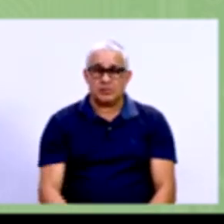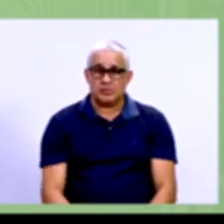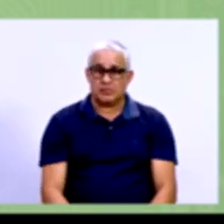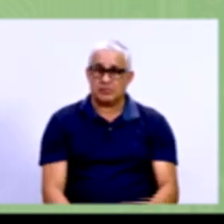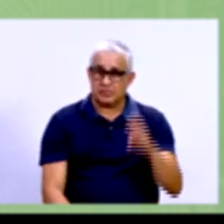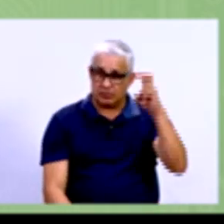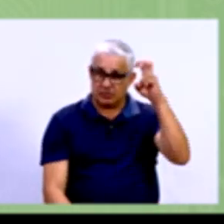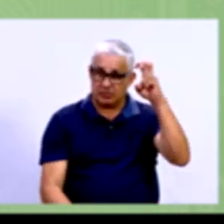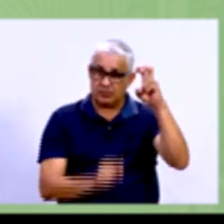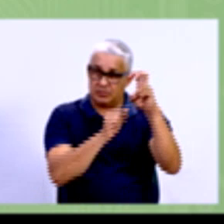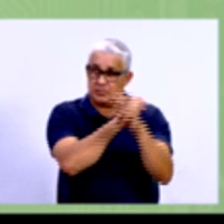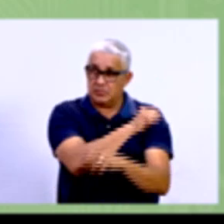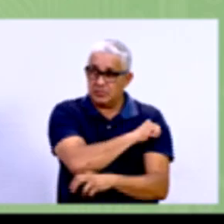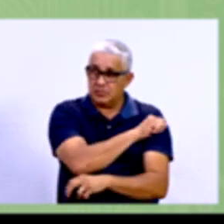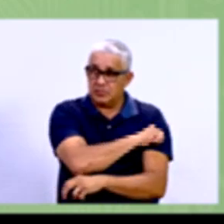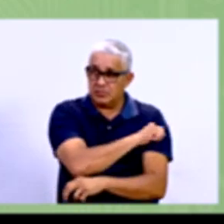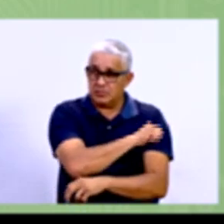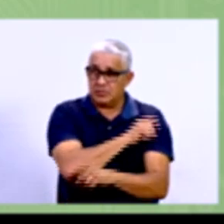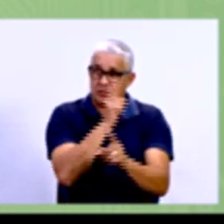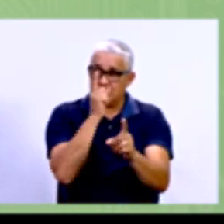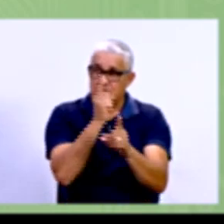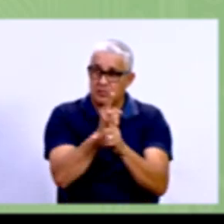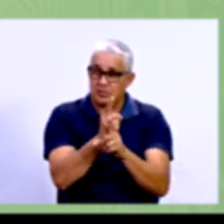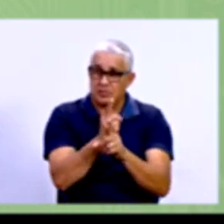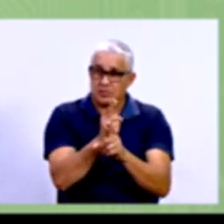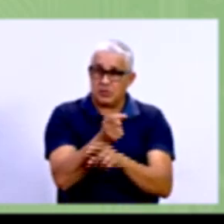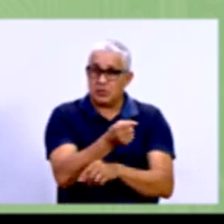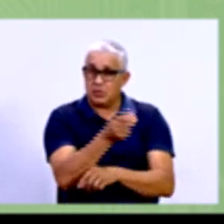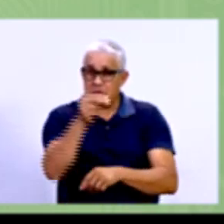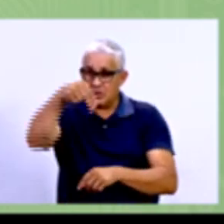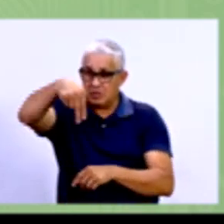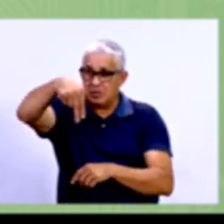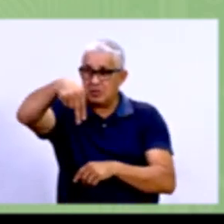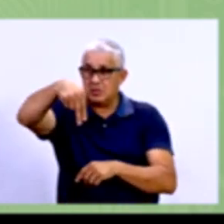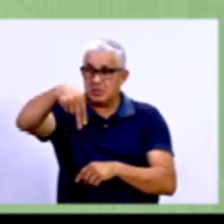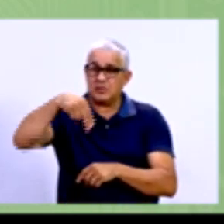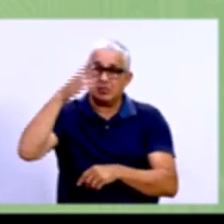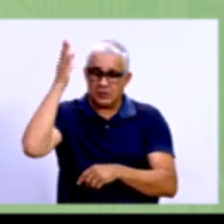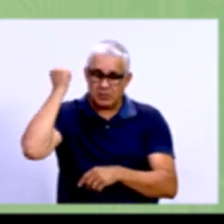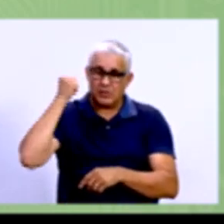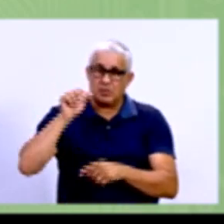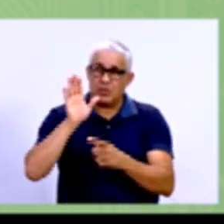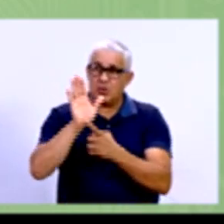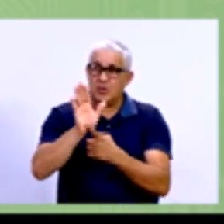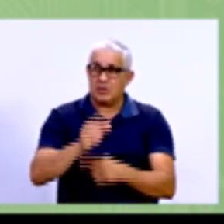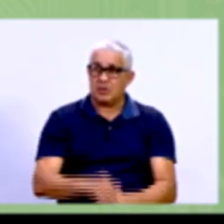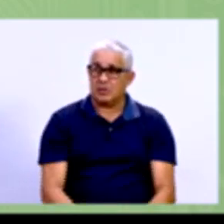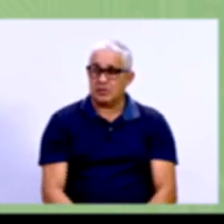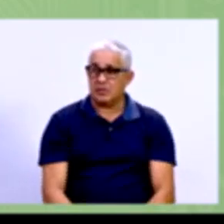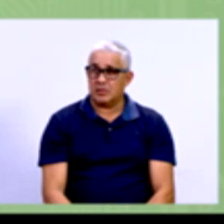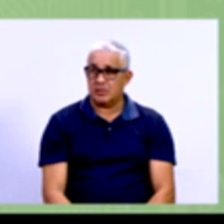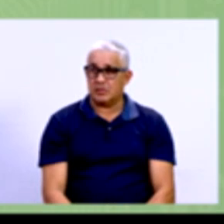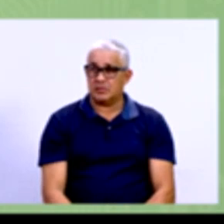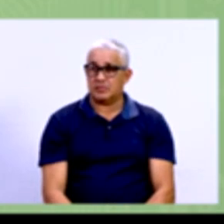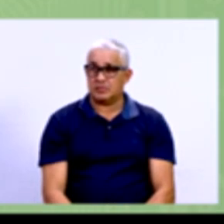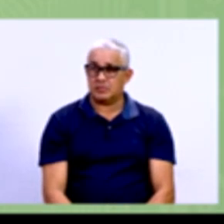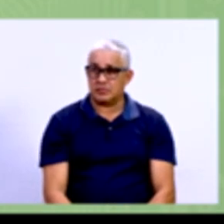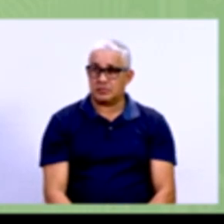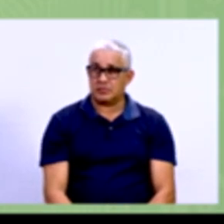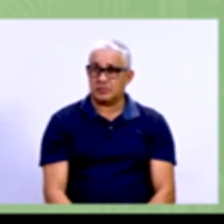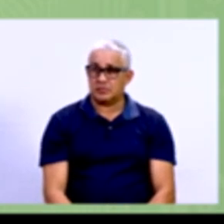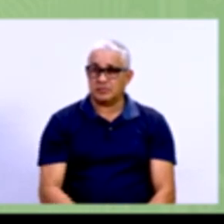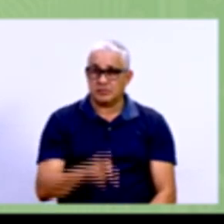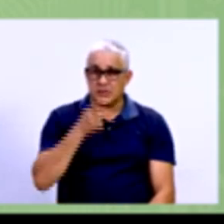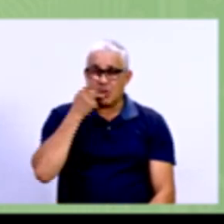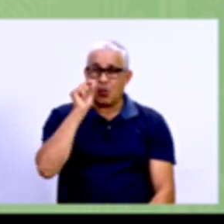5 estudantes. Já encontrei quanto que é meu N, né? A minha amostra. Então, aqui, ó, a gente está falando